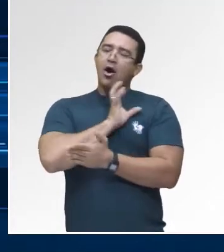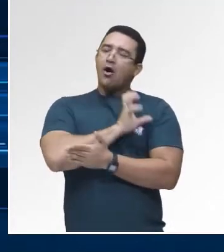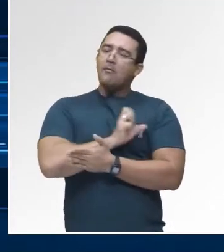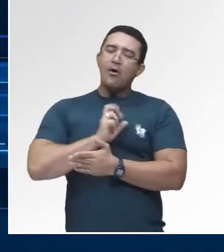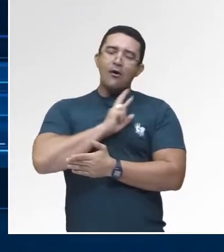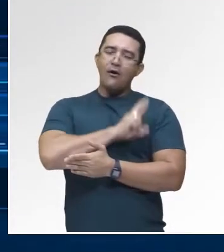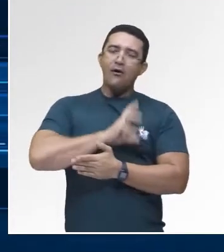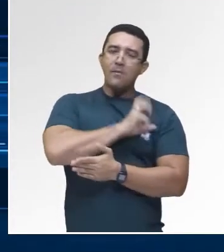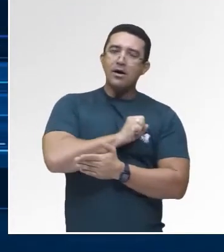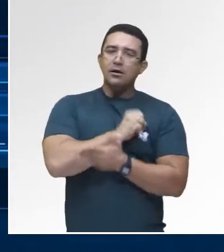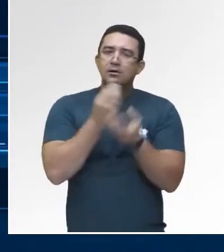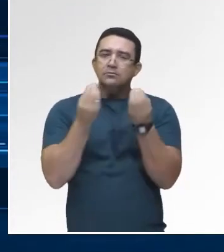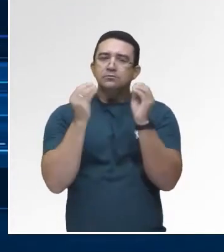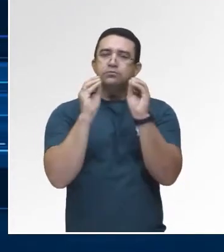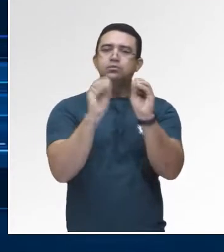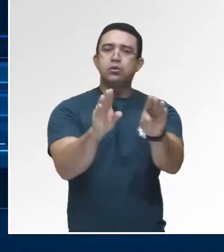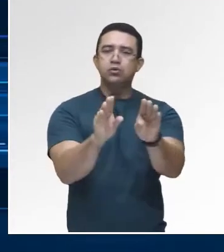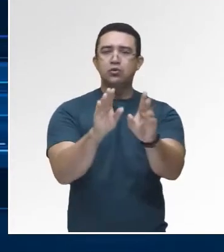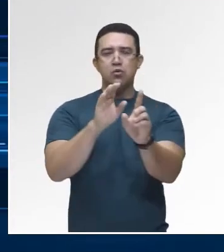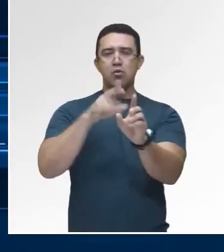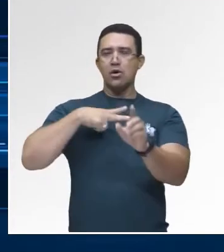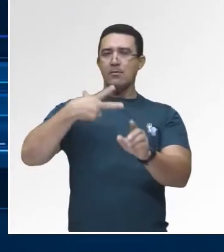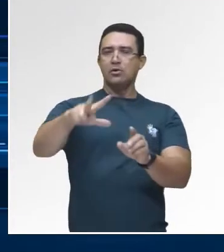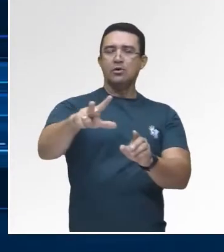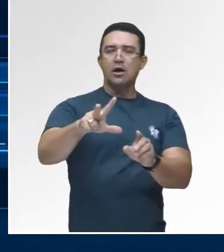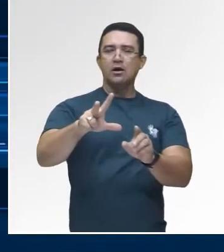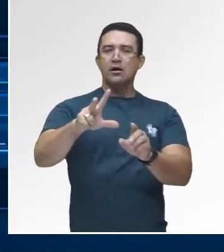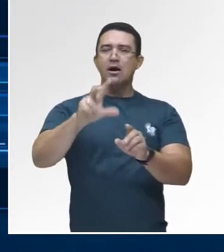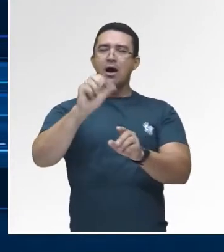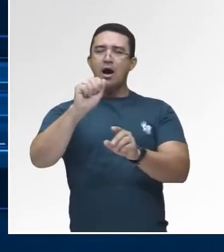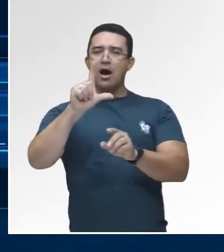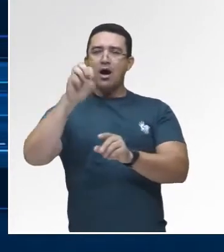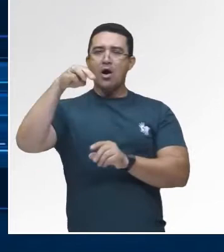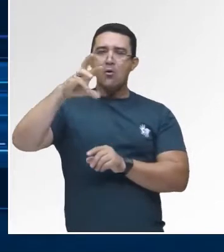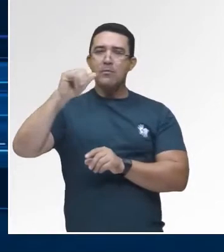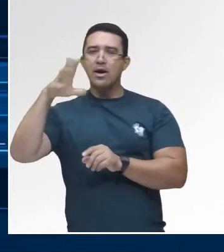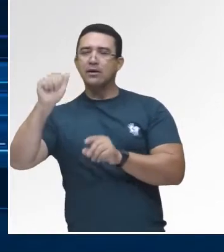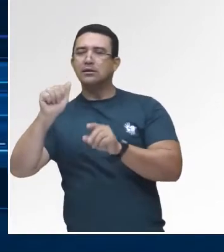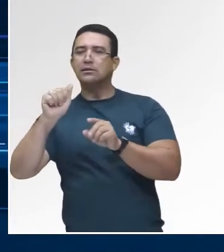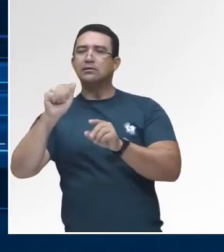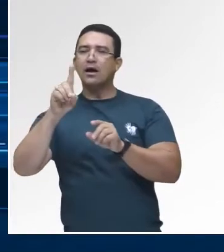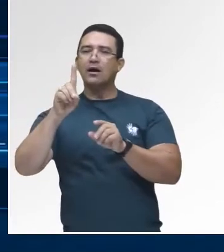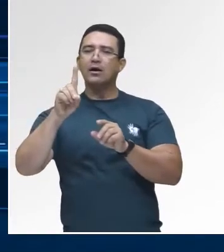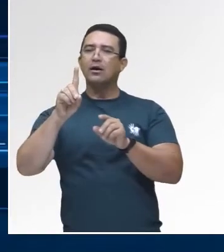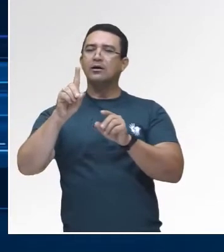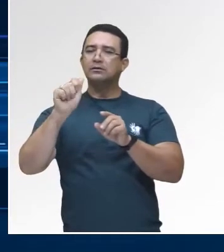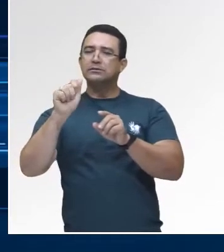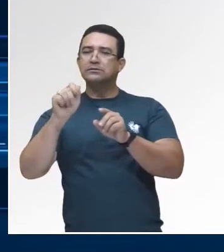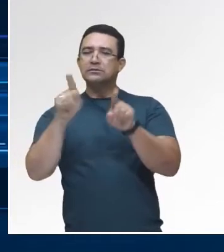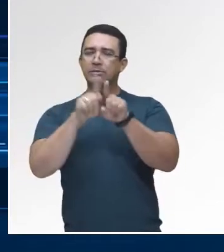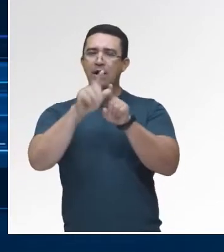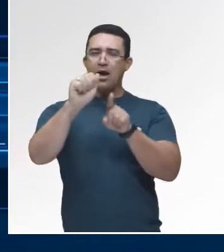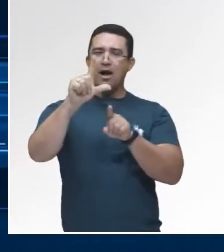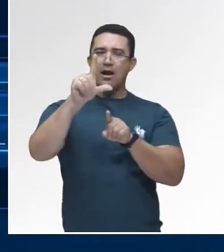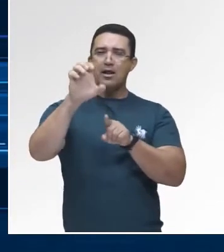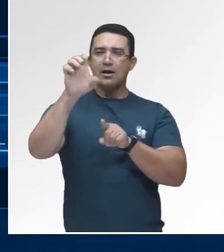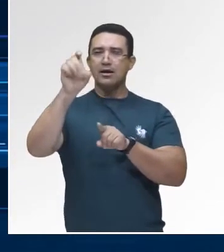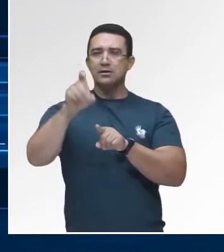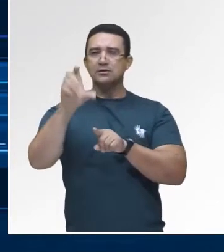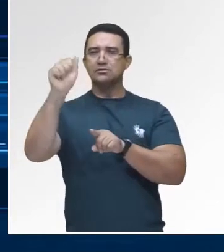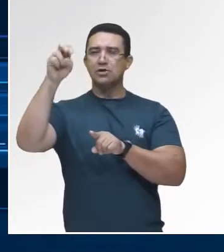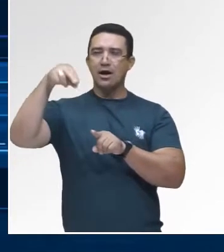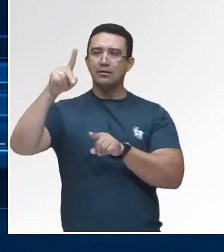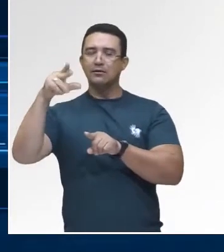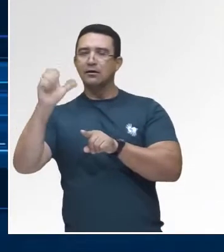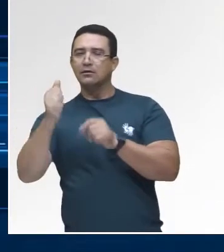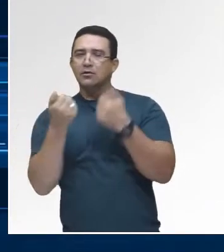vão introduzir em Portugal, o Almeida Garré ali com a poesia e o Alexandre Herculano com a